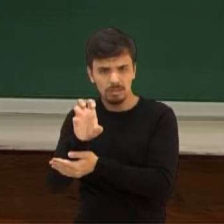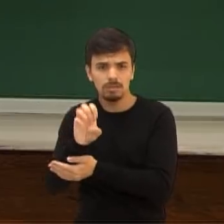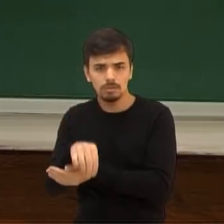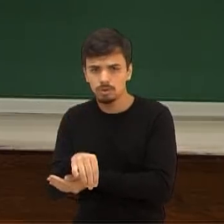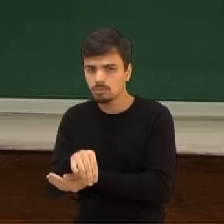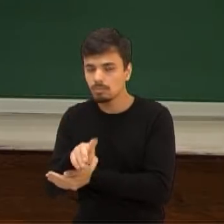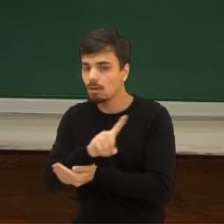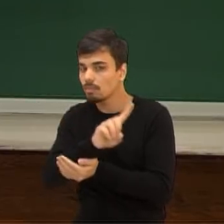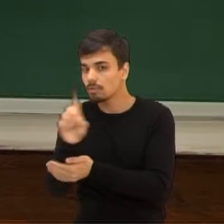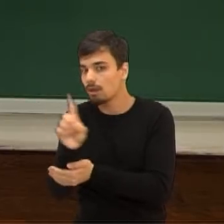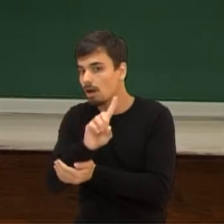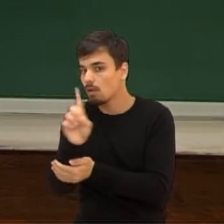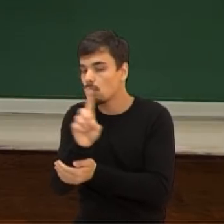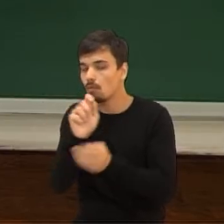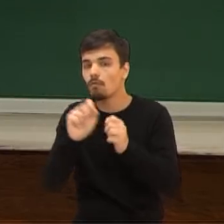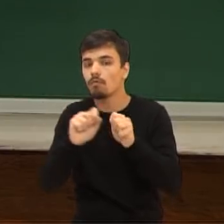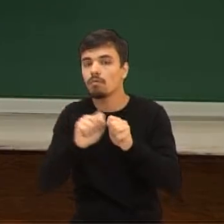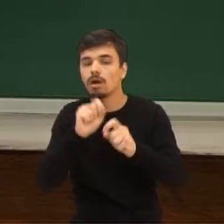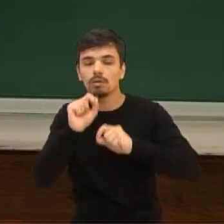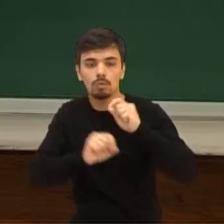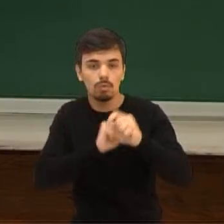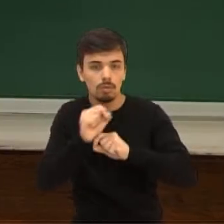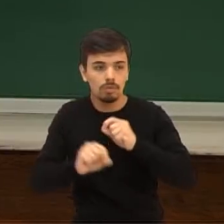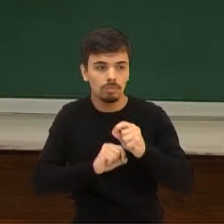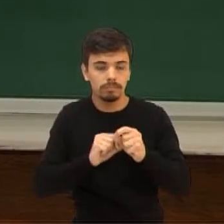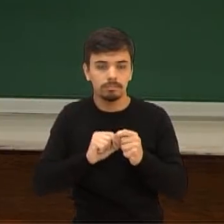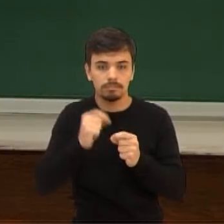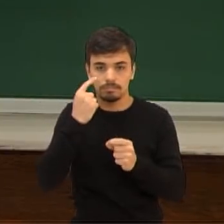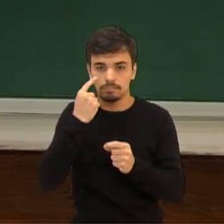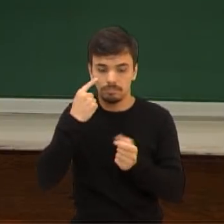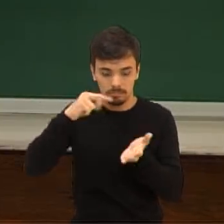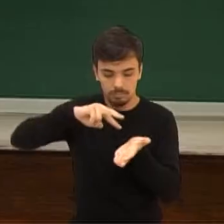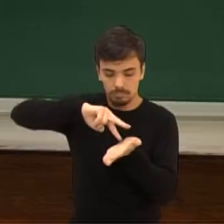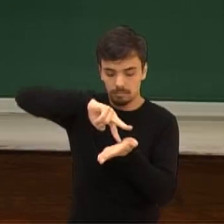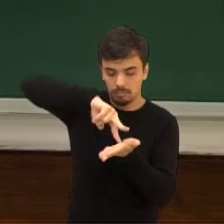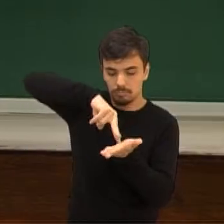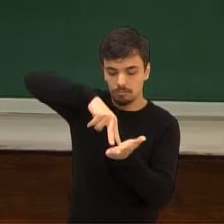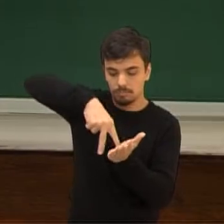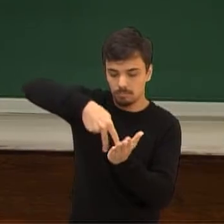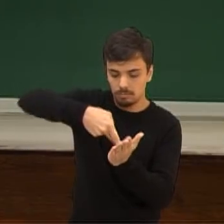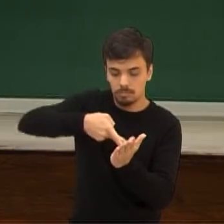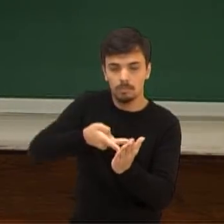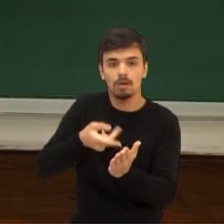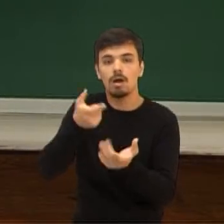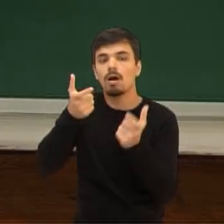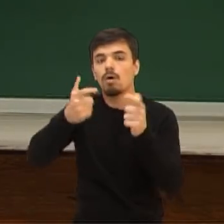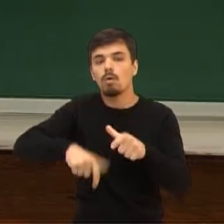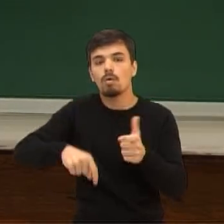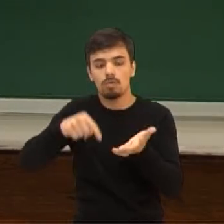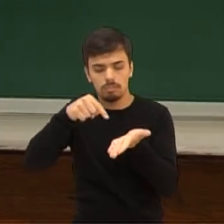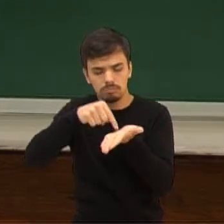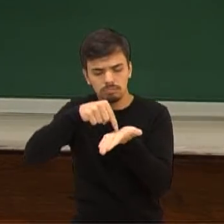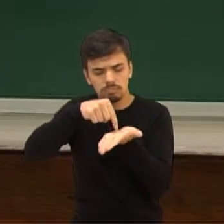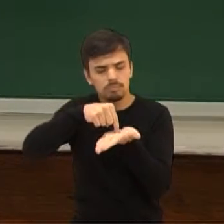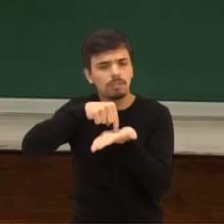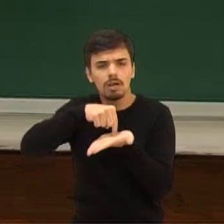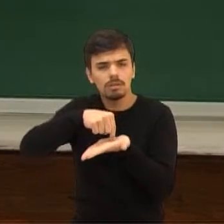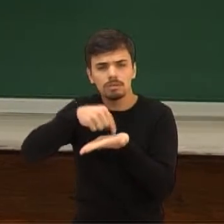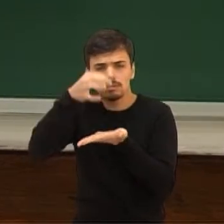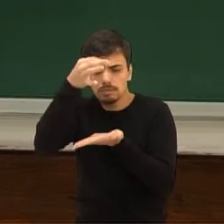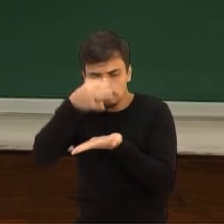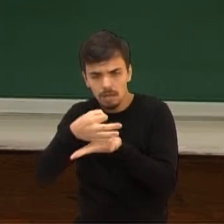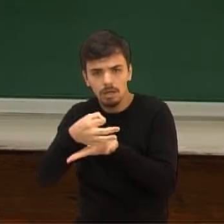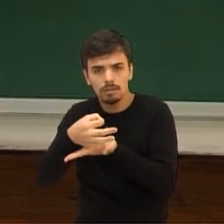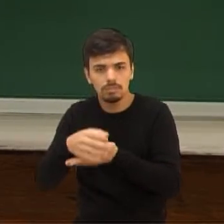O compasso, nós fazemos um círculo com ele, onde o centro dele tem que ficar bem no meio